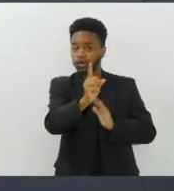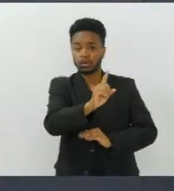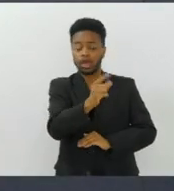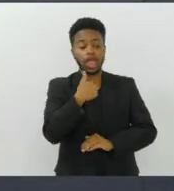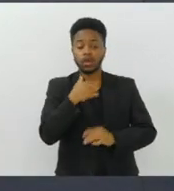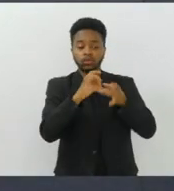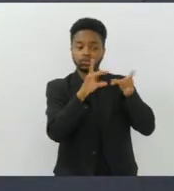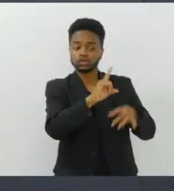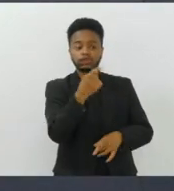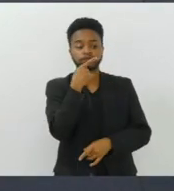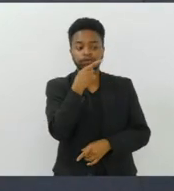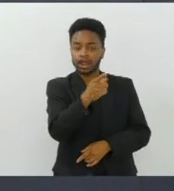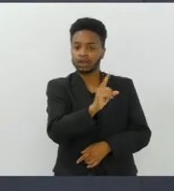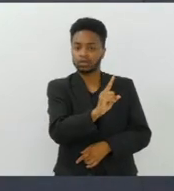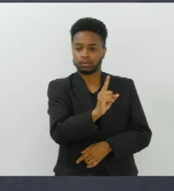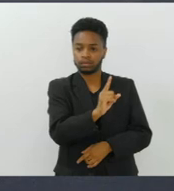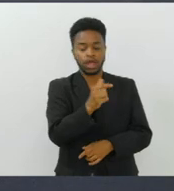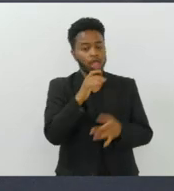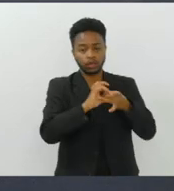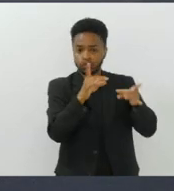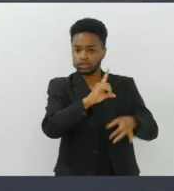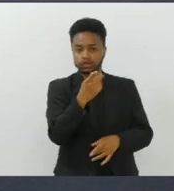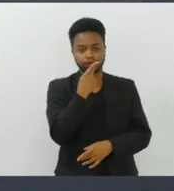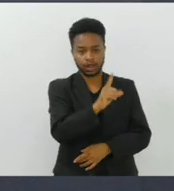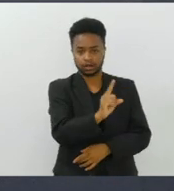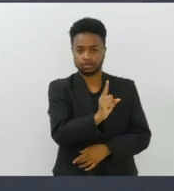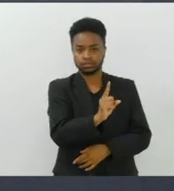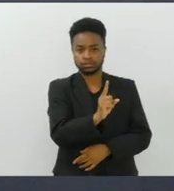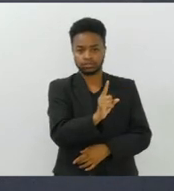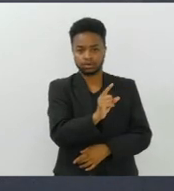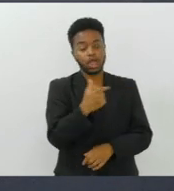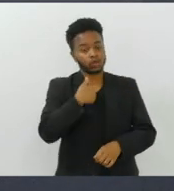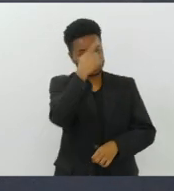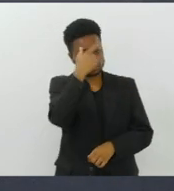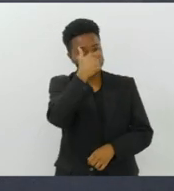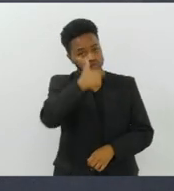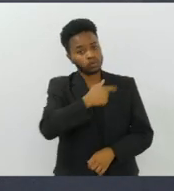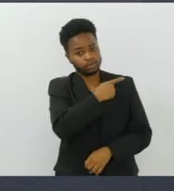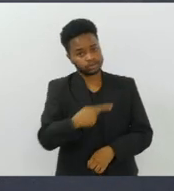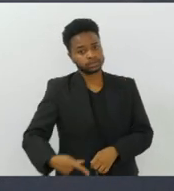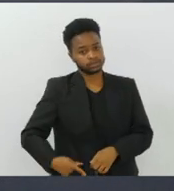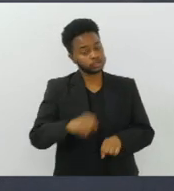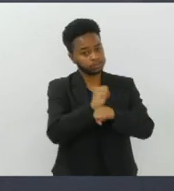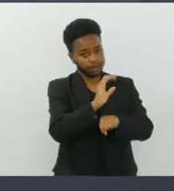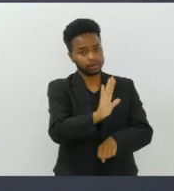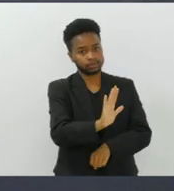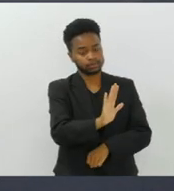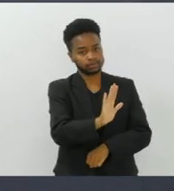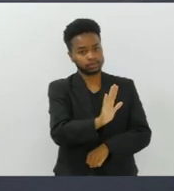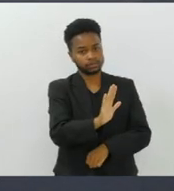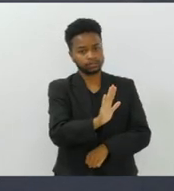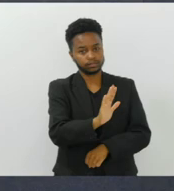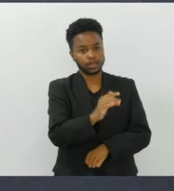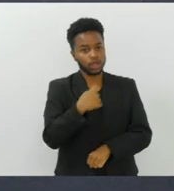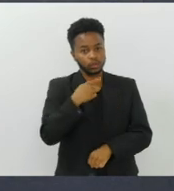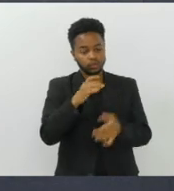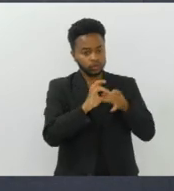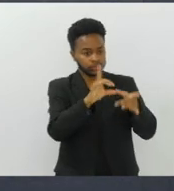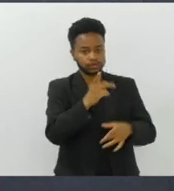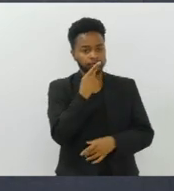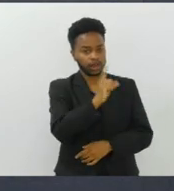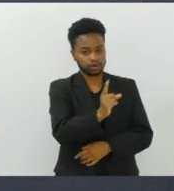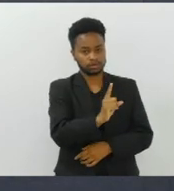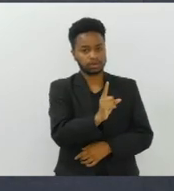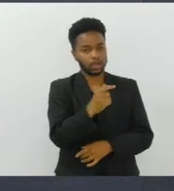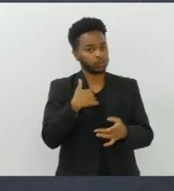Não, eu não lhe dei a palavra ainda. Então vai começar. Eu não lhe dei a palavra. Me dá a palavra, eu sou presidente. Falar, eu vou responder. Sem problema. Eu não lhe dei a palavra ainda. Então, tá bom.